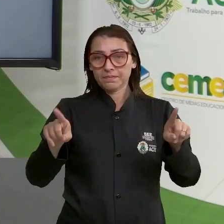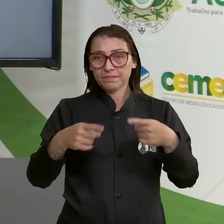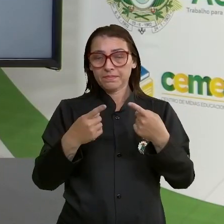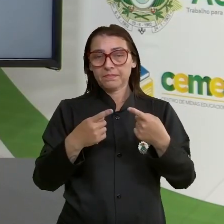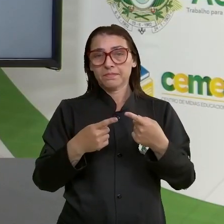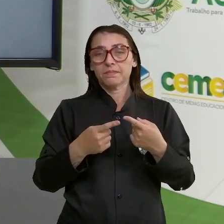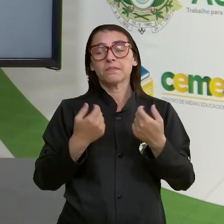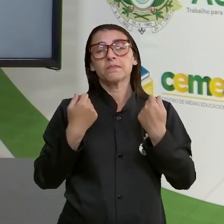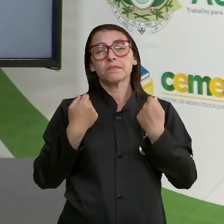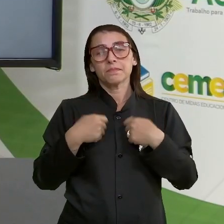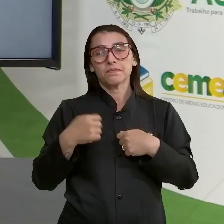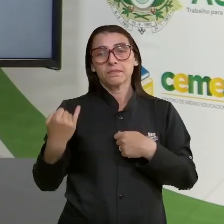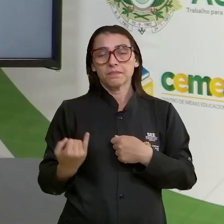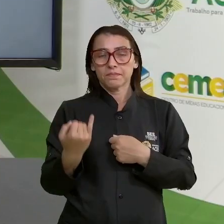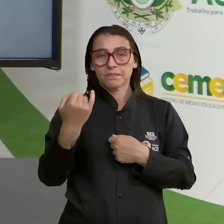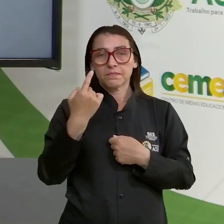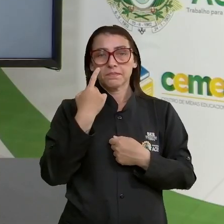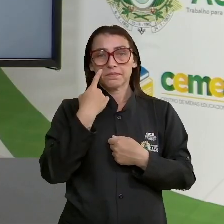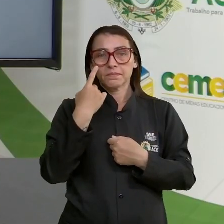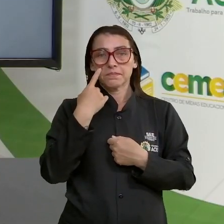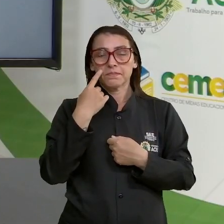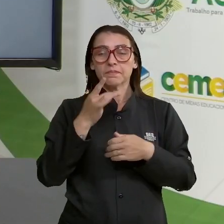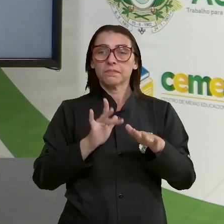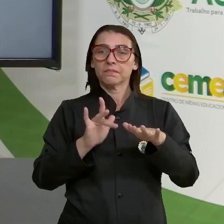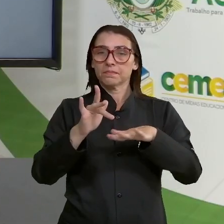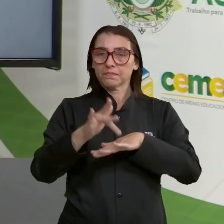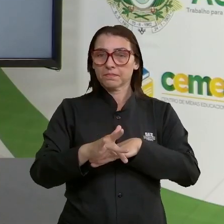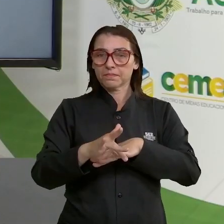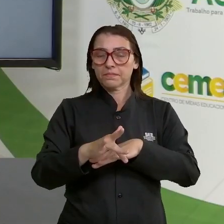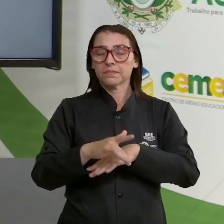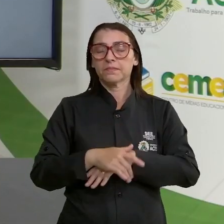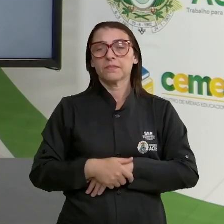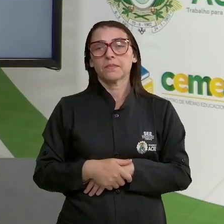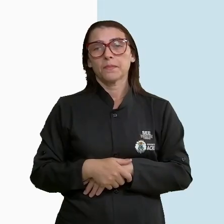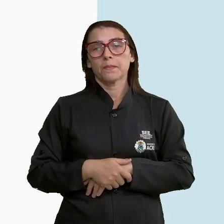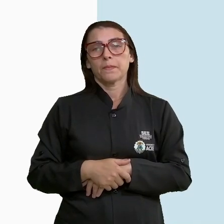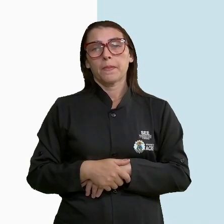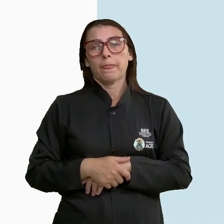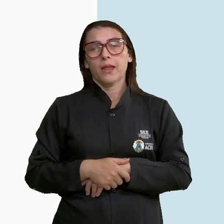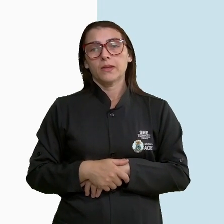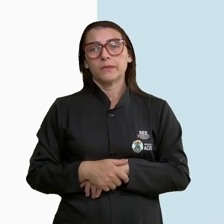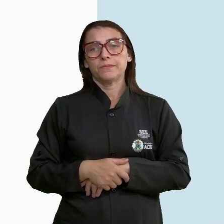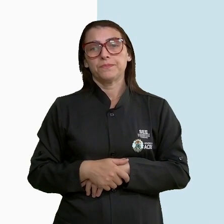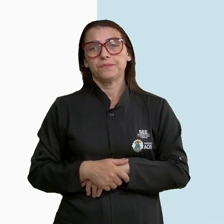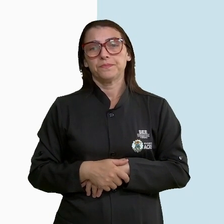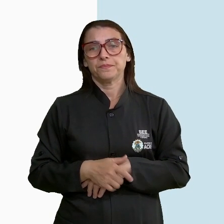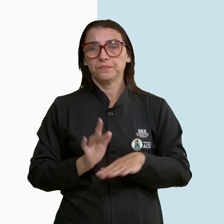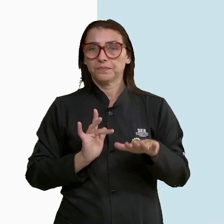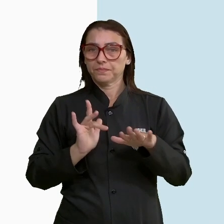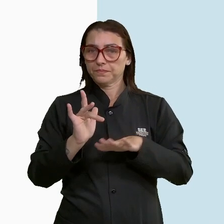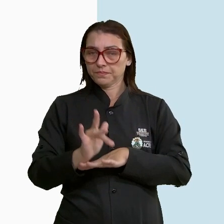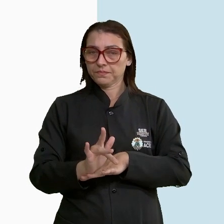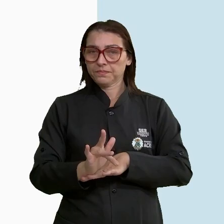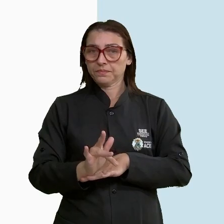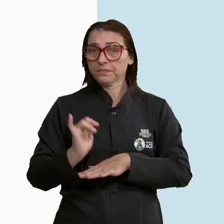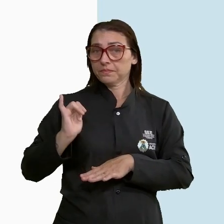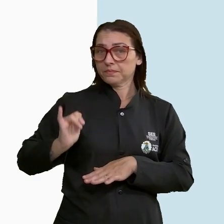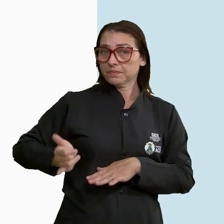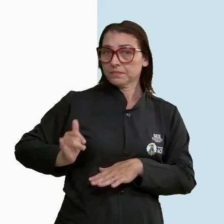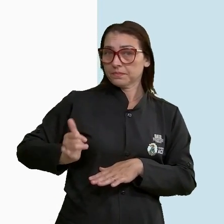a gente observar. Vamos ver aqui nas redes sociais, além das redes sociais, as